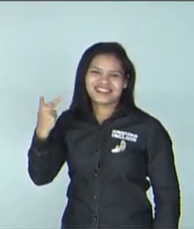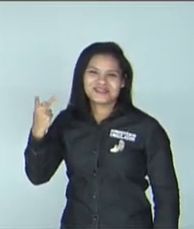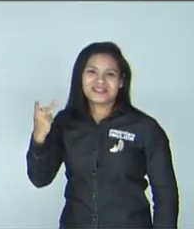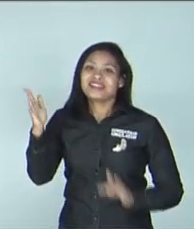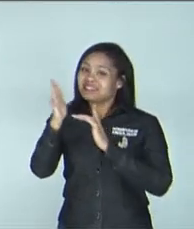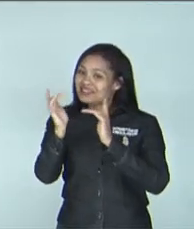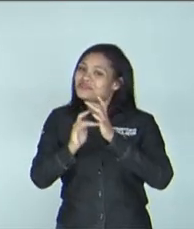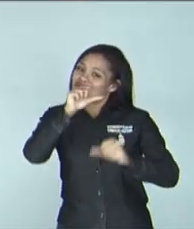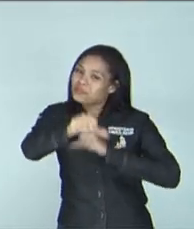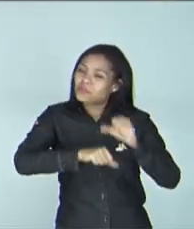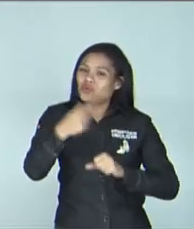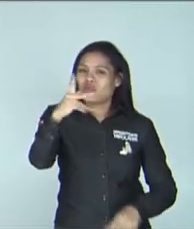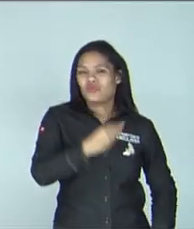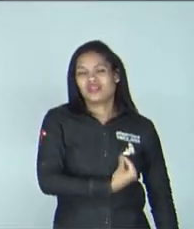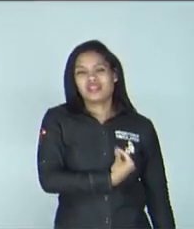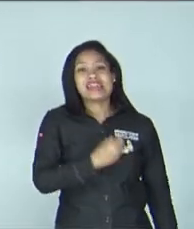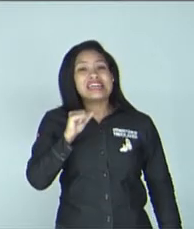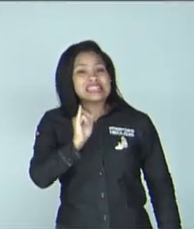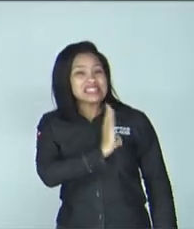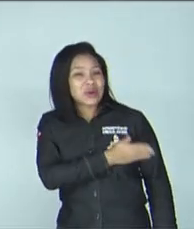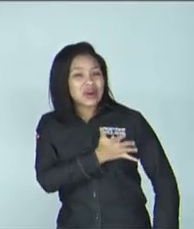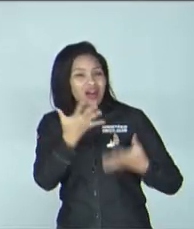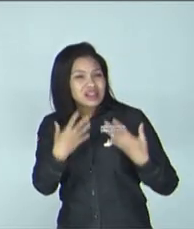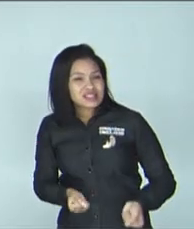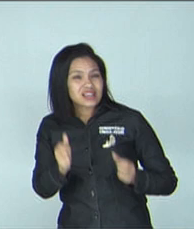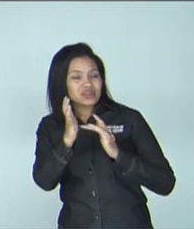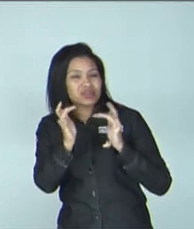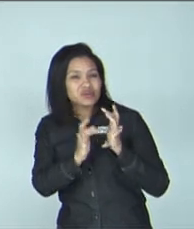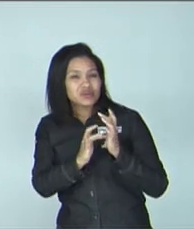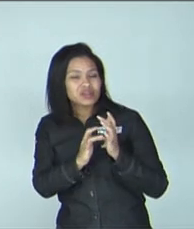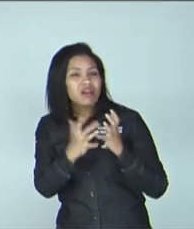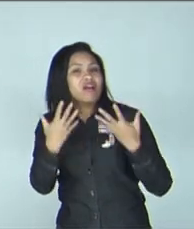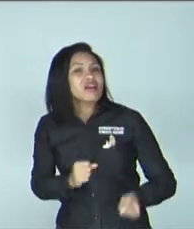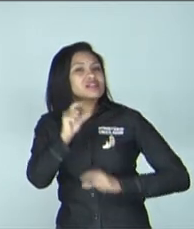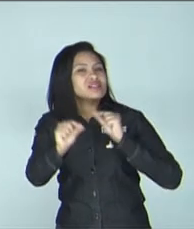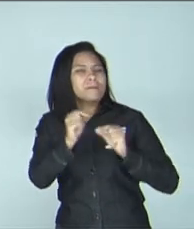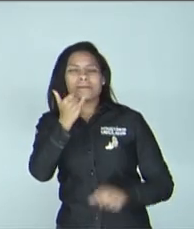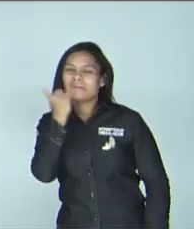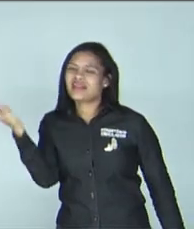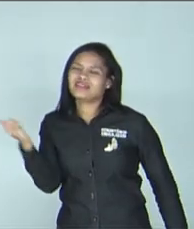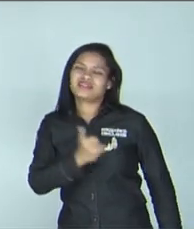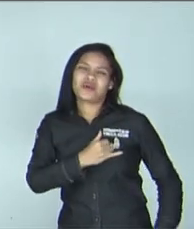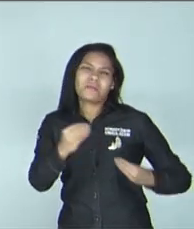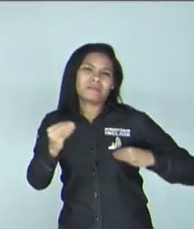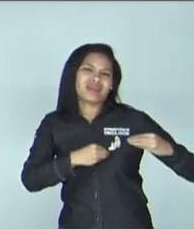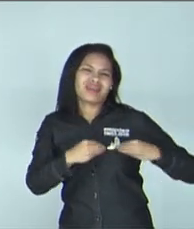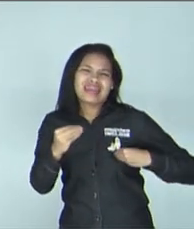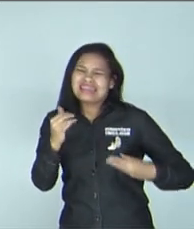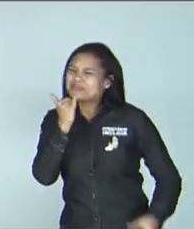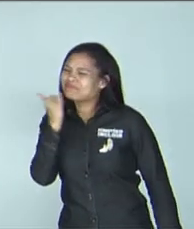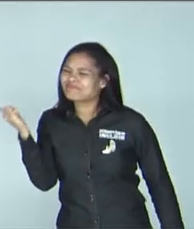quando eu recebo jesus no meu coração eu recebo o perdão dos meus pecados e eu recebo um link